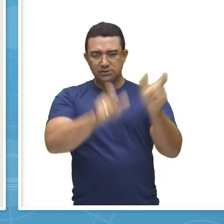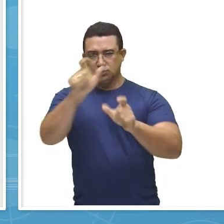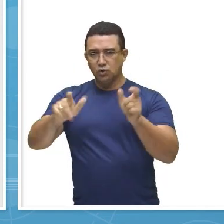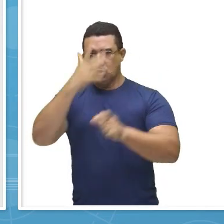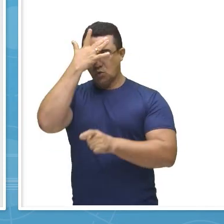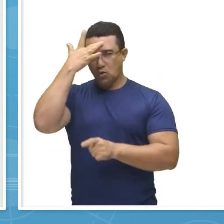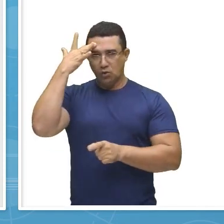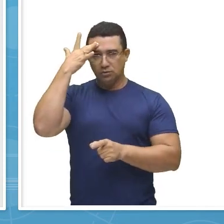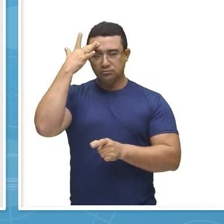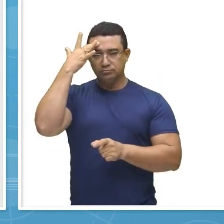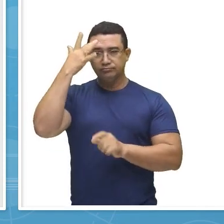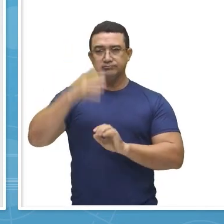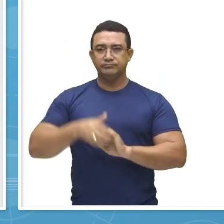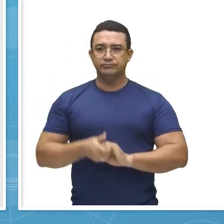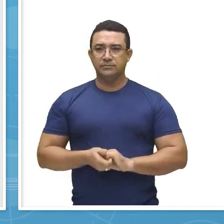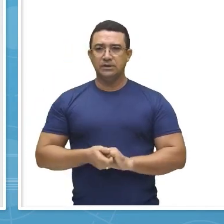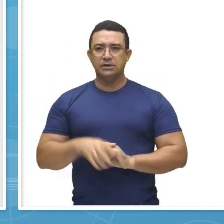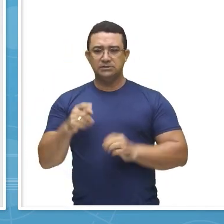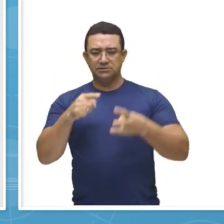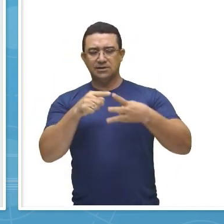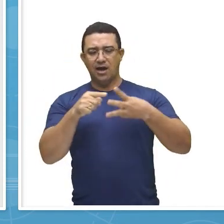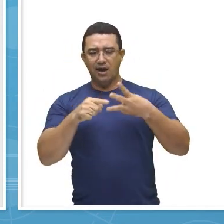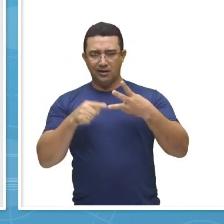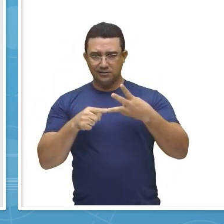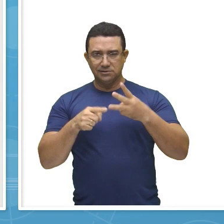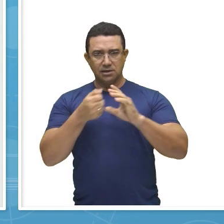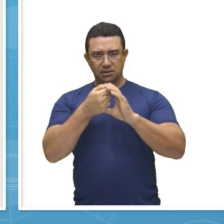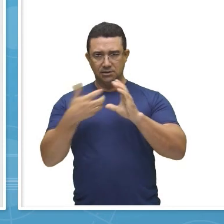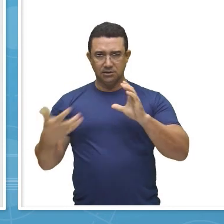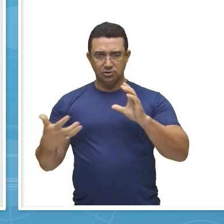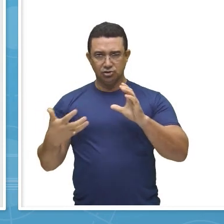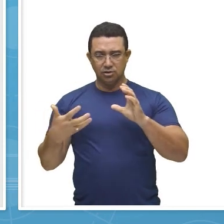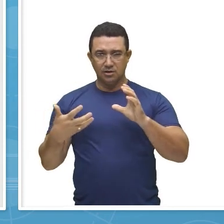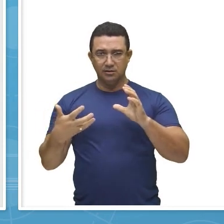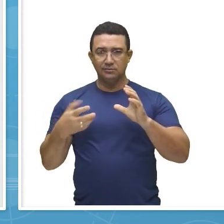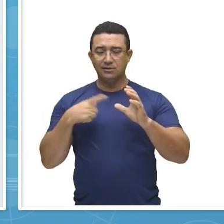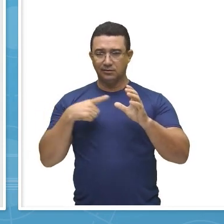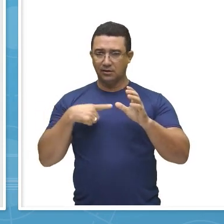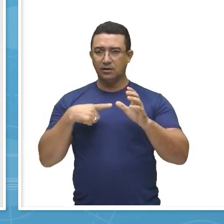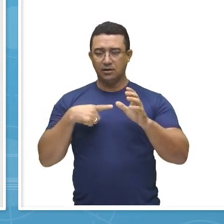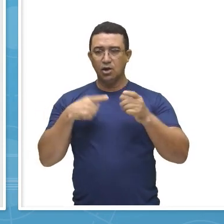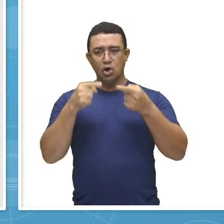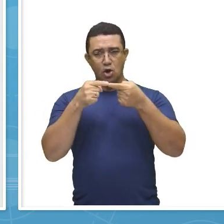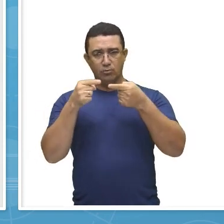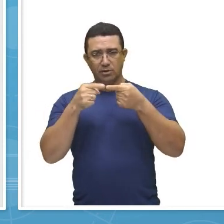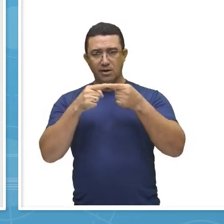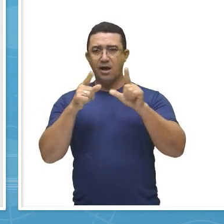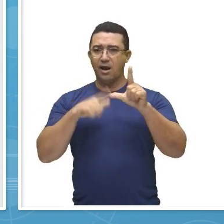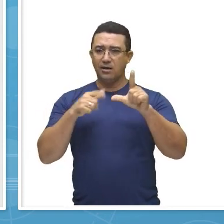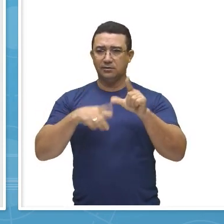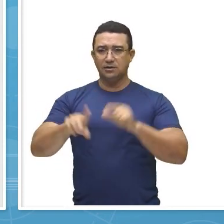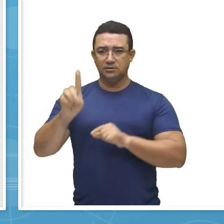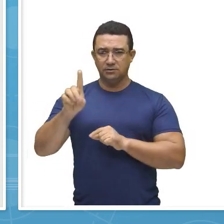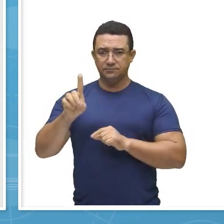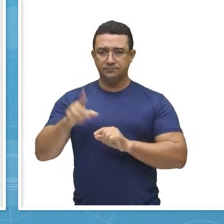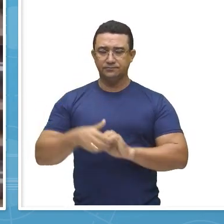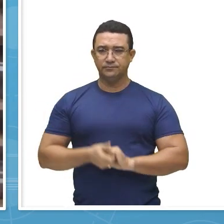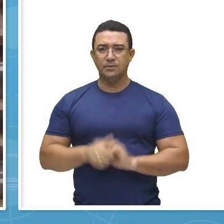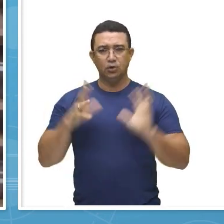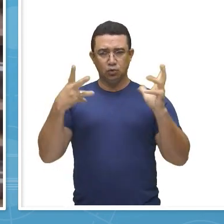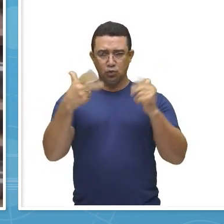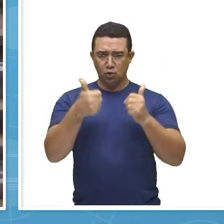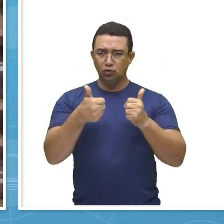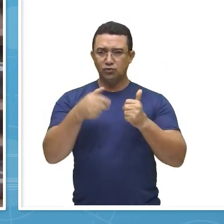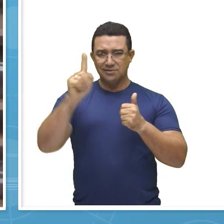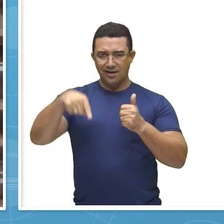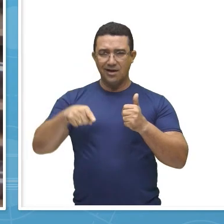em consideração esses três fatores, né, eu tenho a letra D como a resposta correta, que todos estão